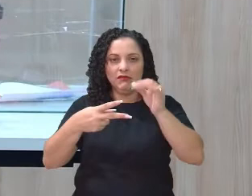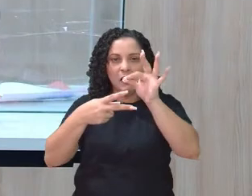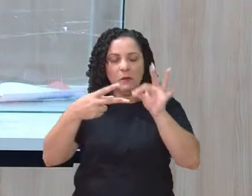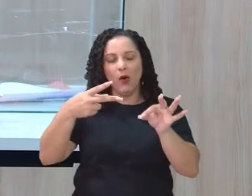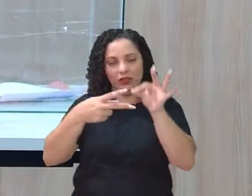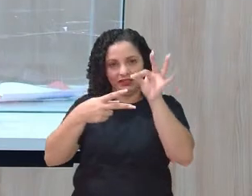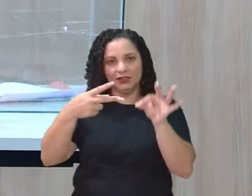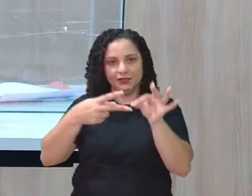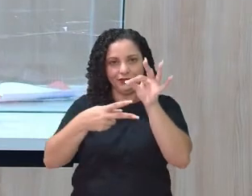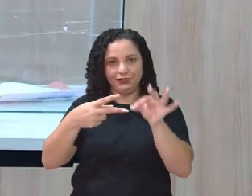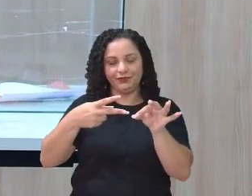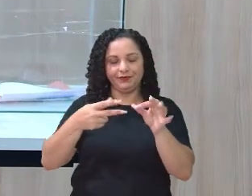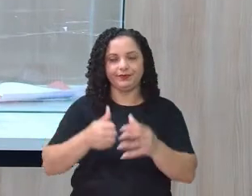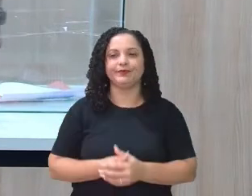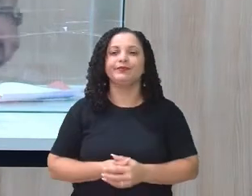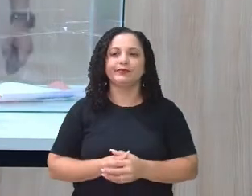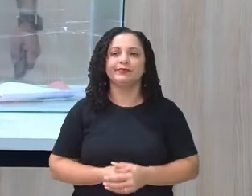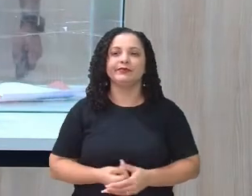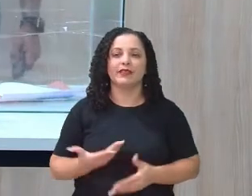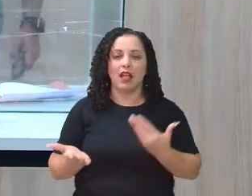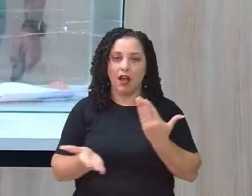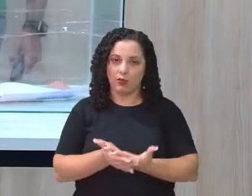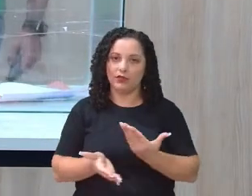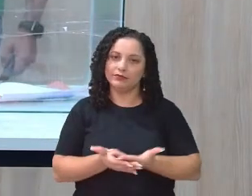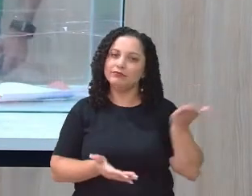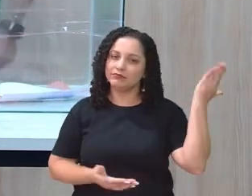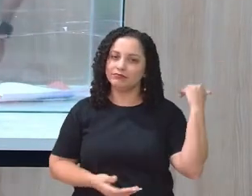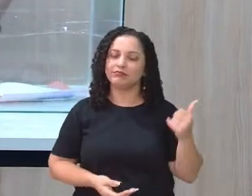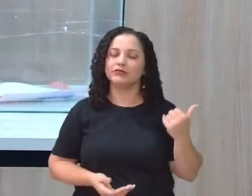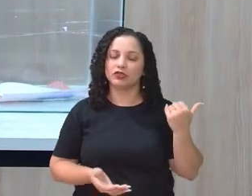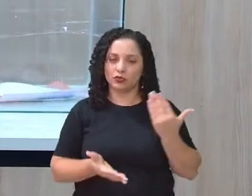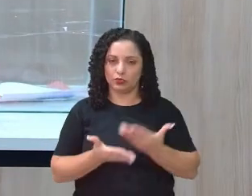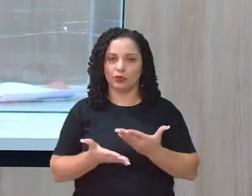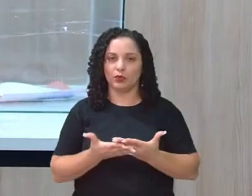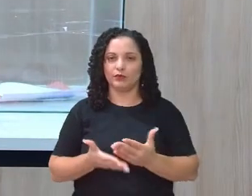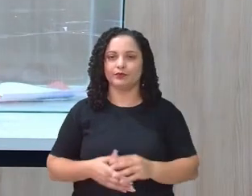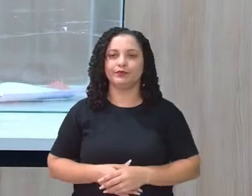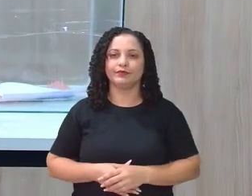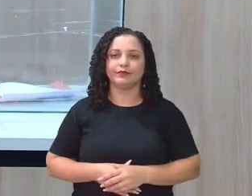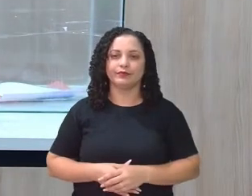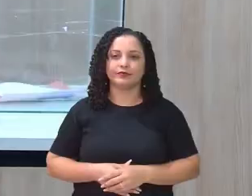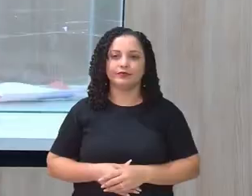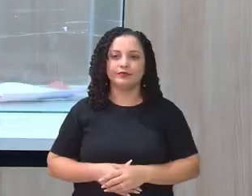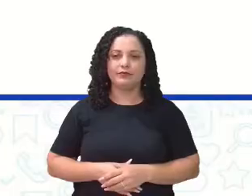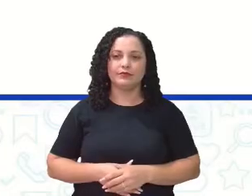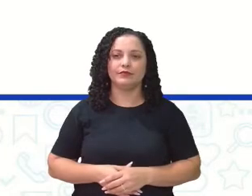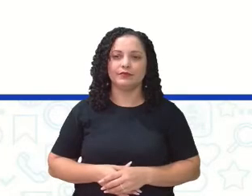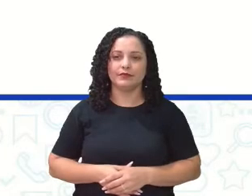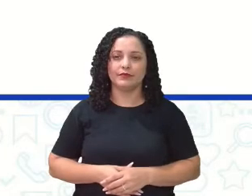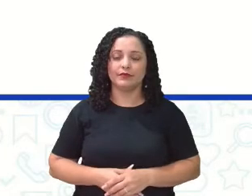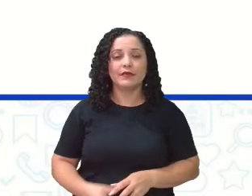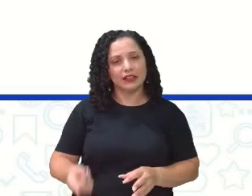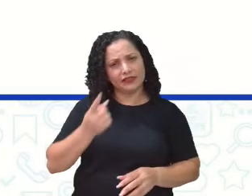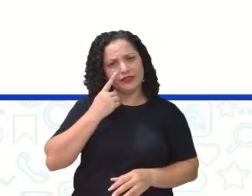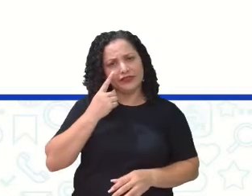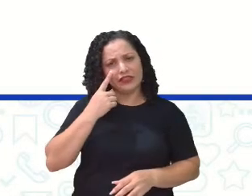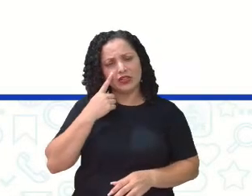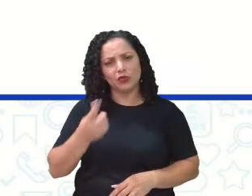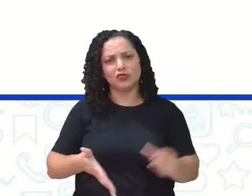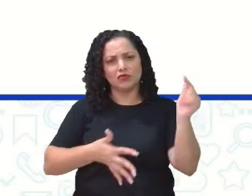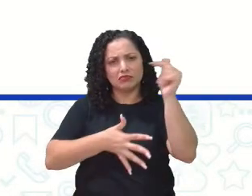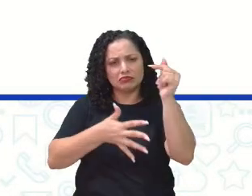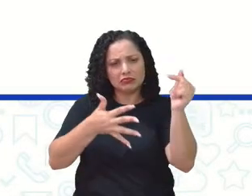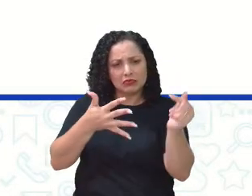também classificou eles na aula passada, certo? Então, a gente viu os elementos de um polígono, que